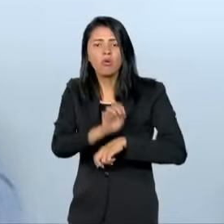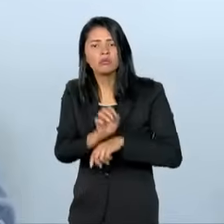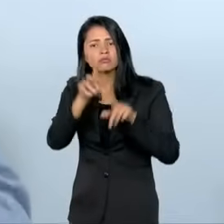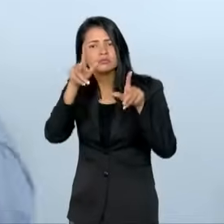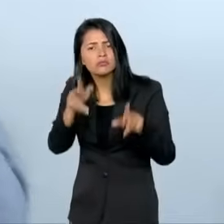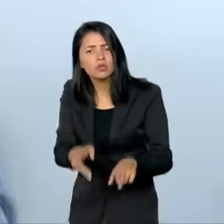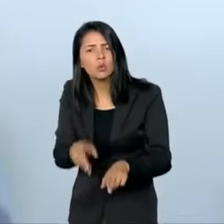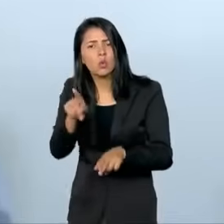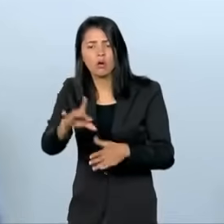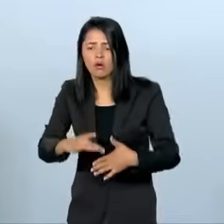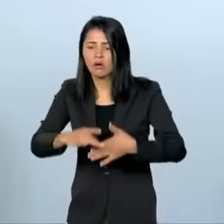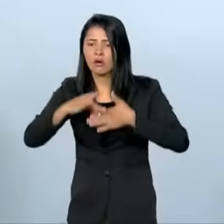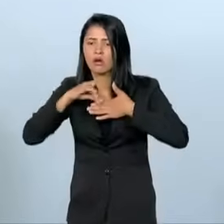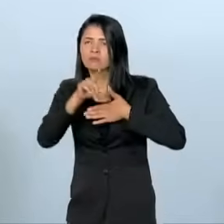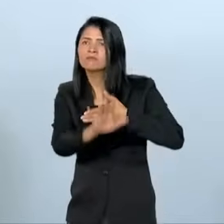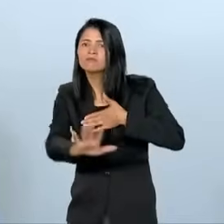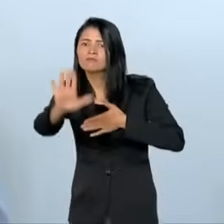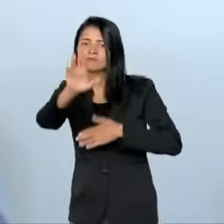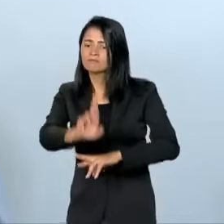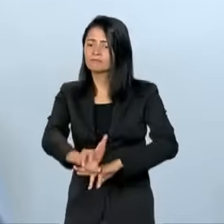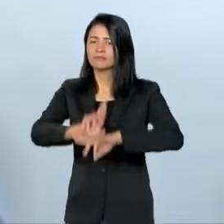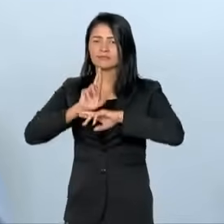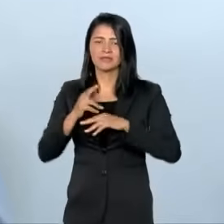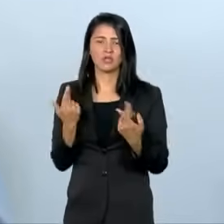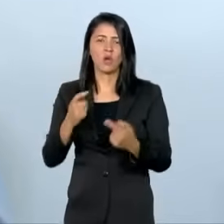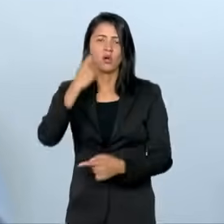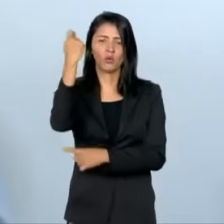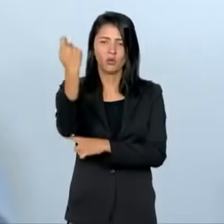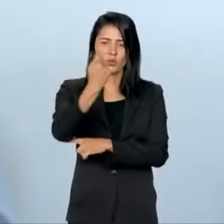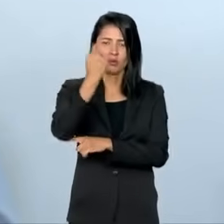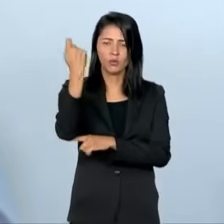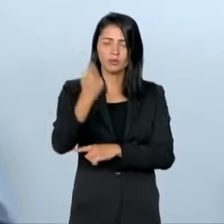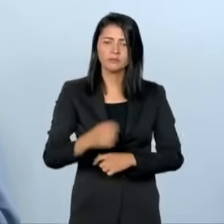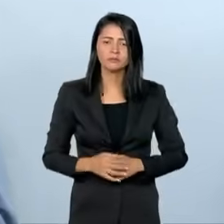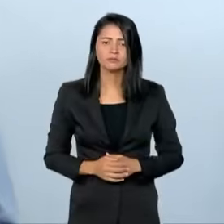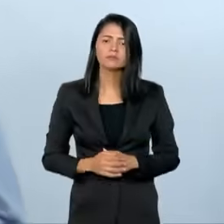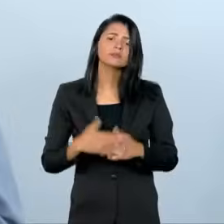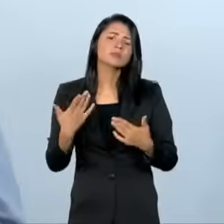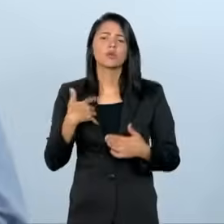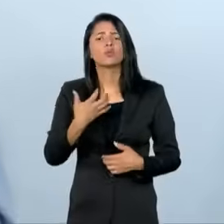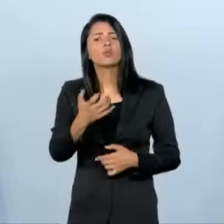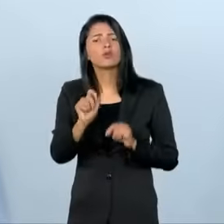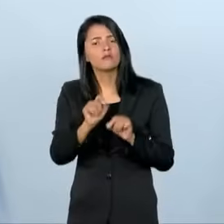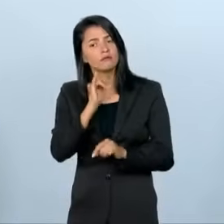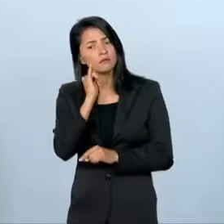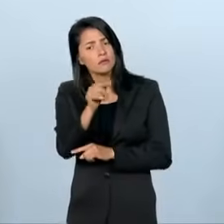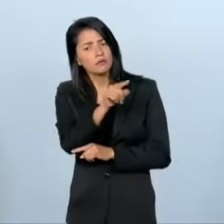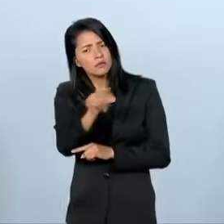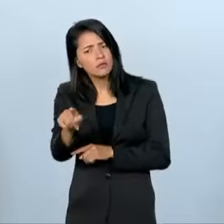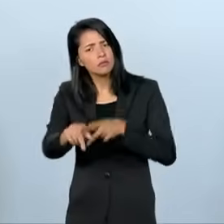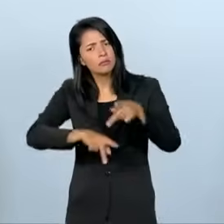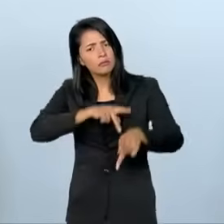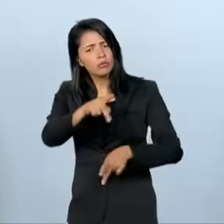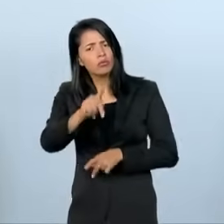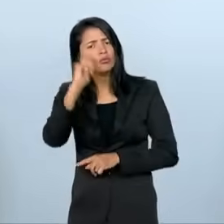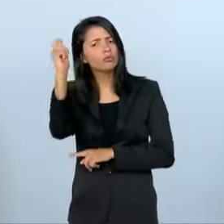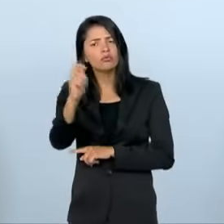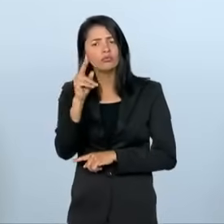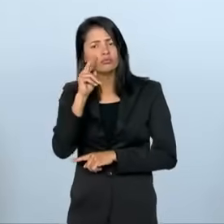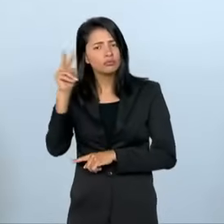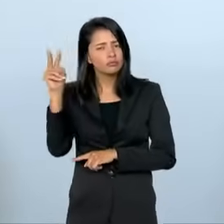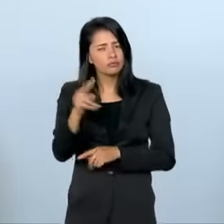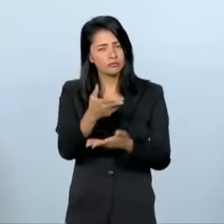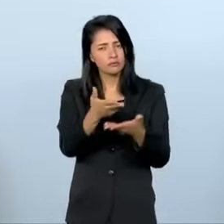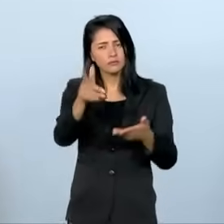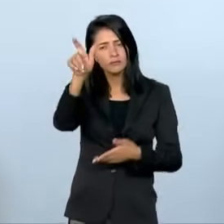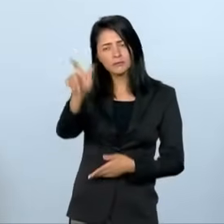tanta liderança de dimensão nacional como tem o Rio Grande do Sul. Então, eu queria dizer ao povo gaúcho, olhando para você,